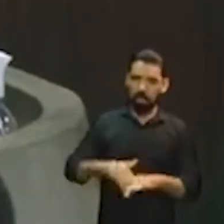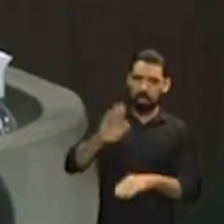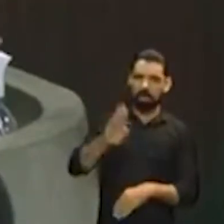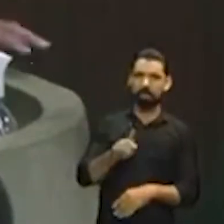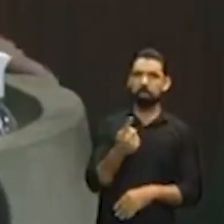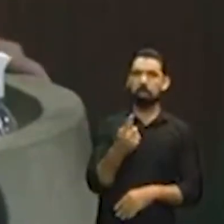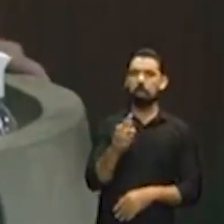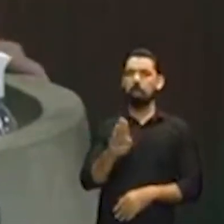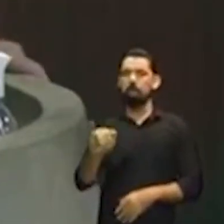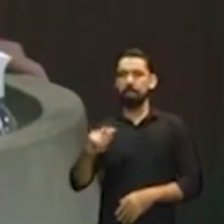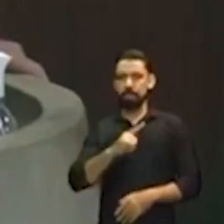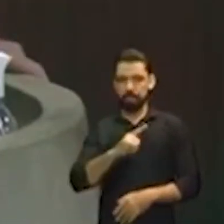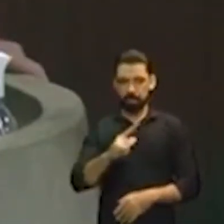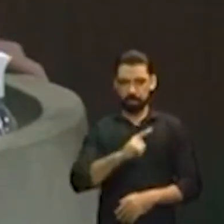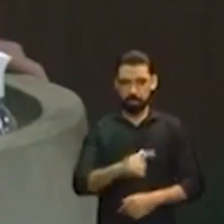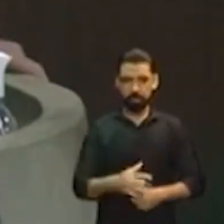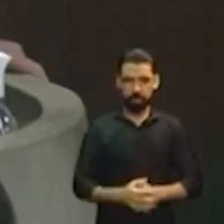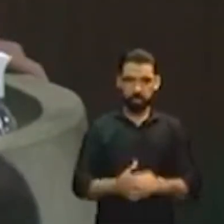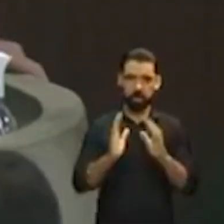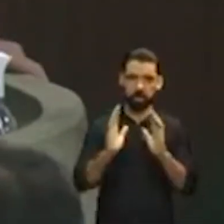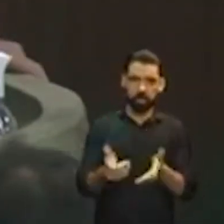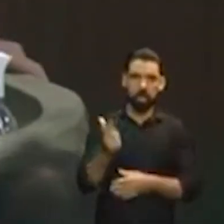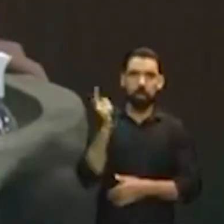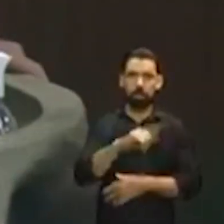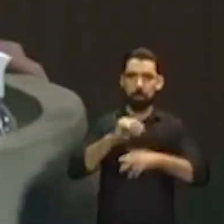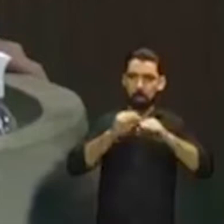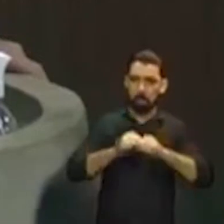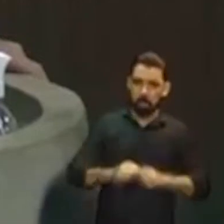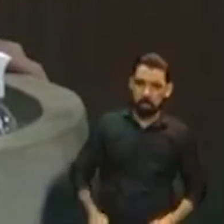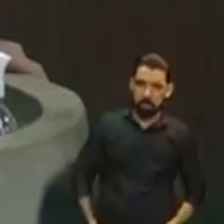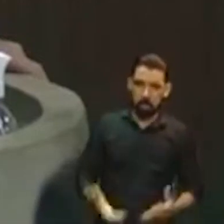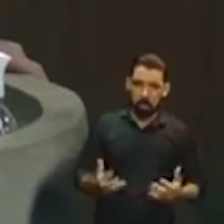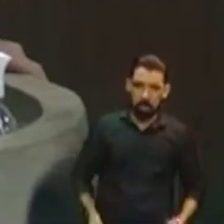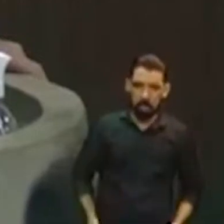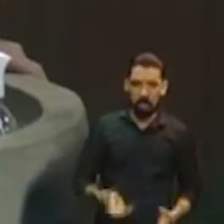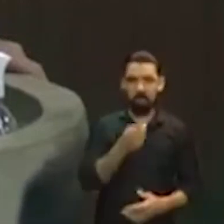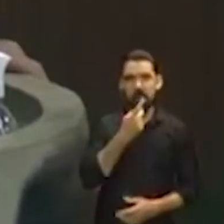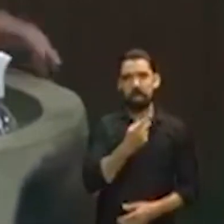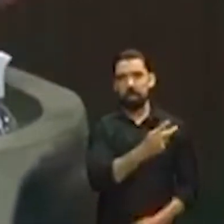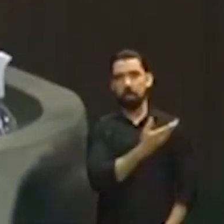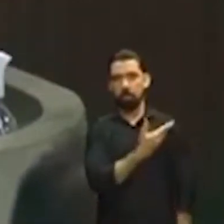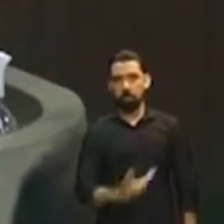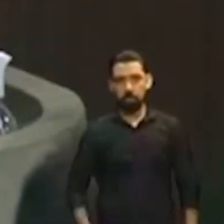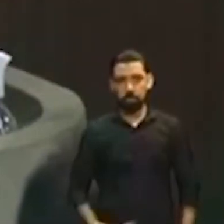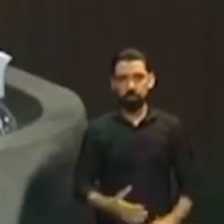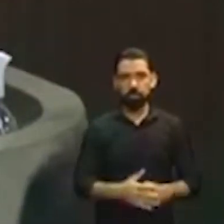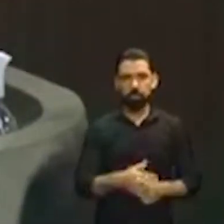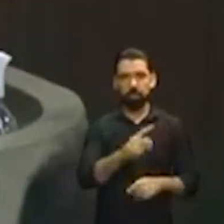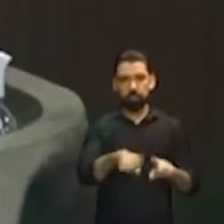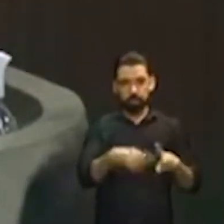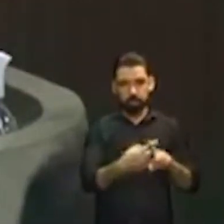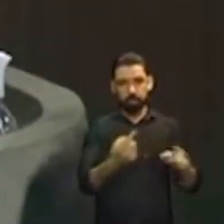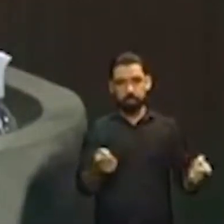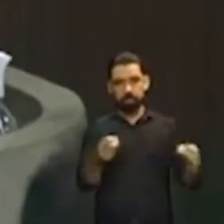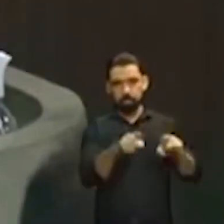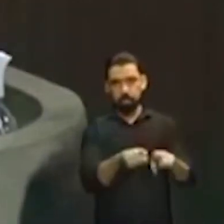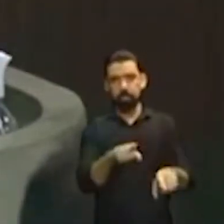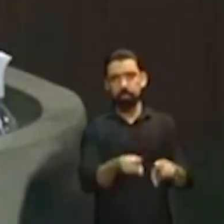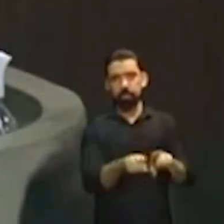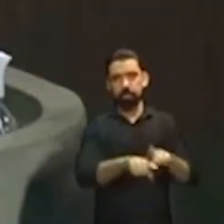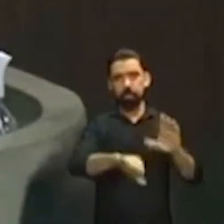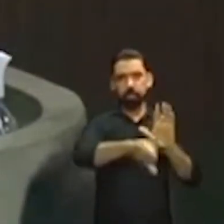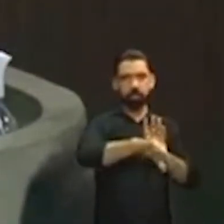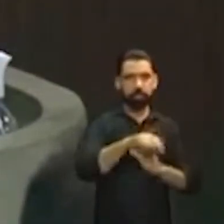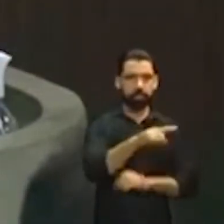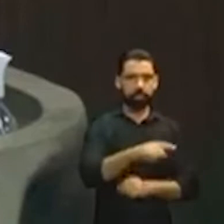1 bilhão que o Camilo Santana já gastou com mídia. Para falar bem do governo dele e dos seus parceiros de